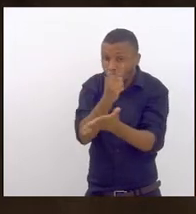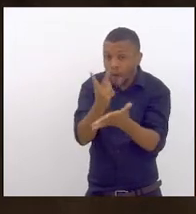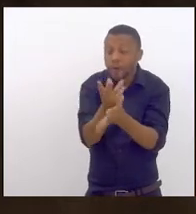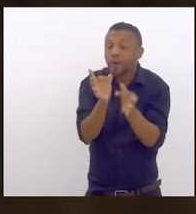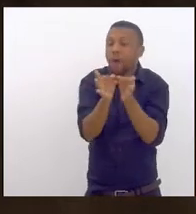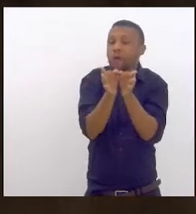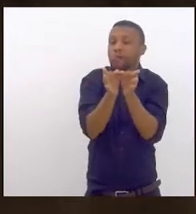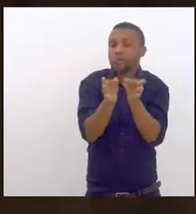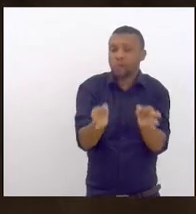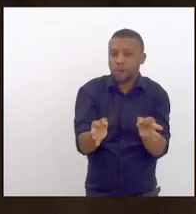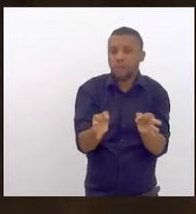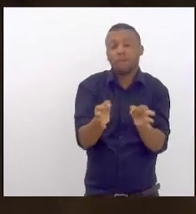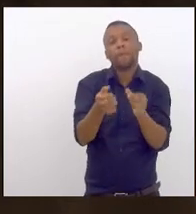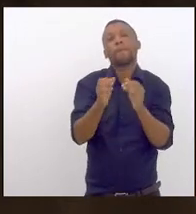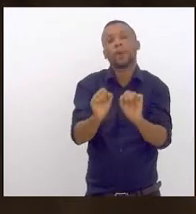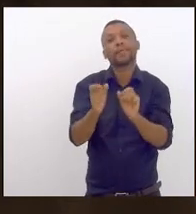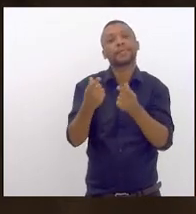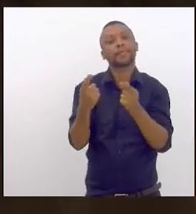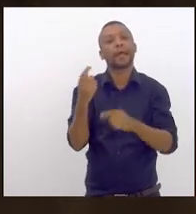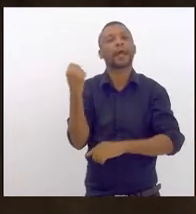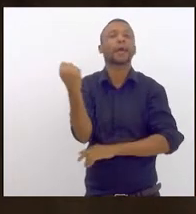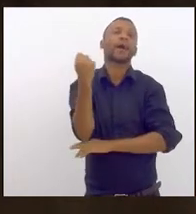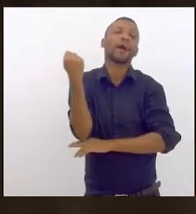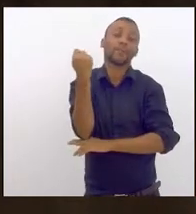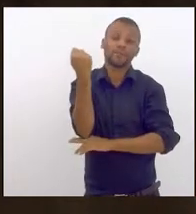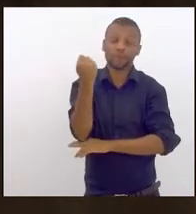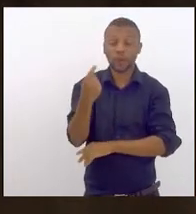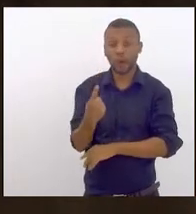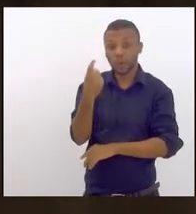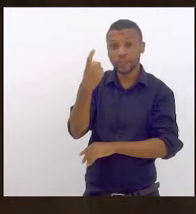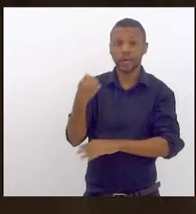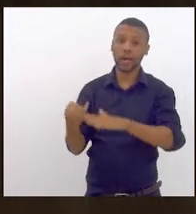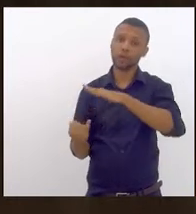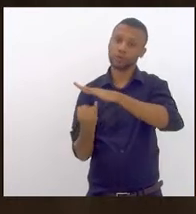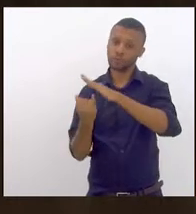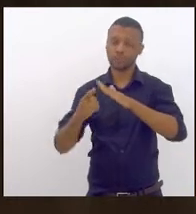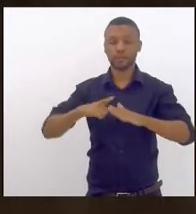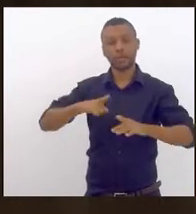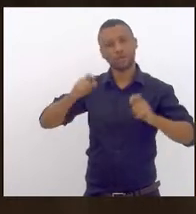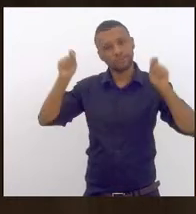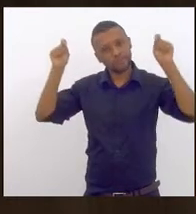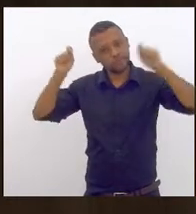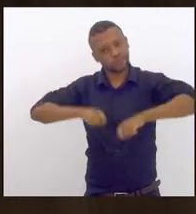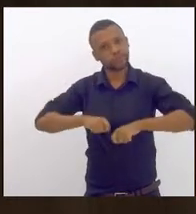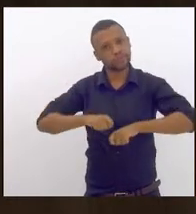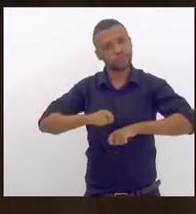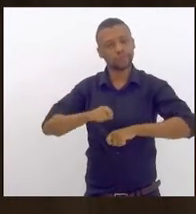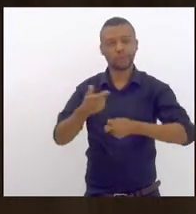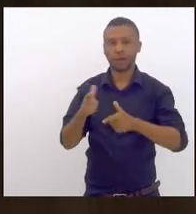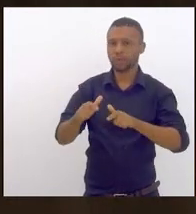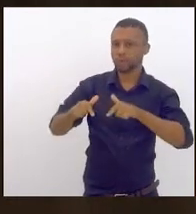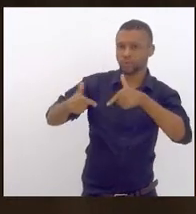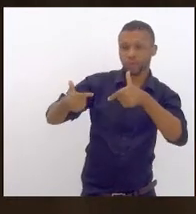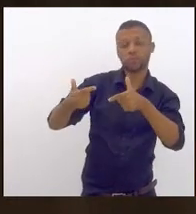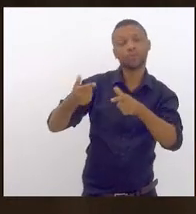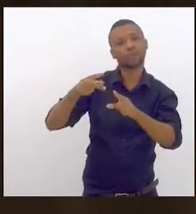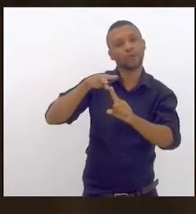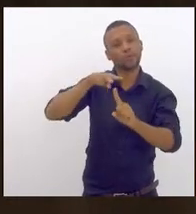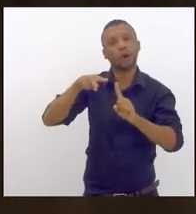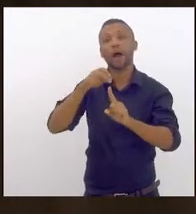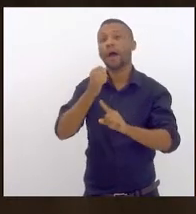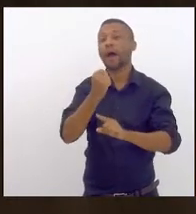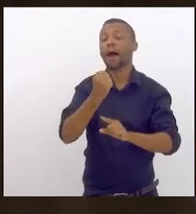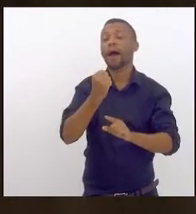limite, a única instituição que tem autoridade para fazer isso, sob o ponto de vista ambiental, é